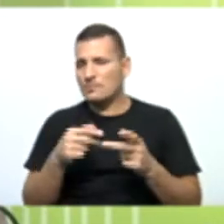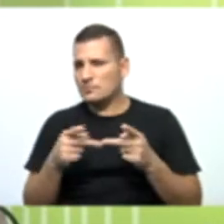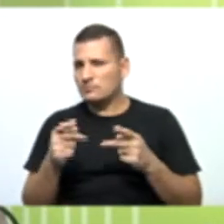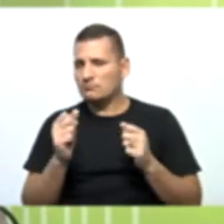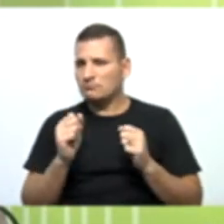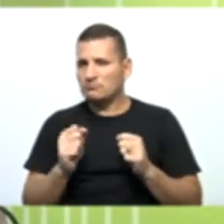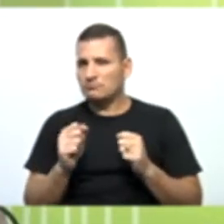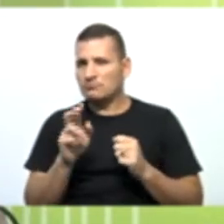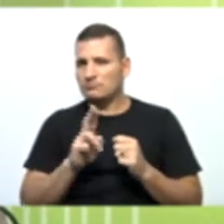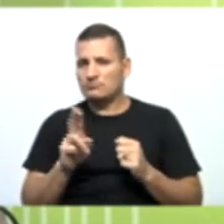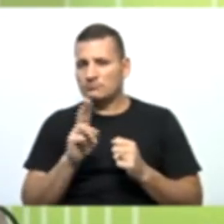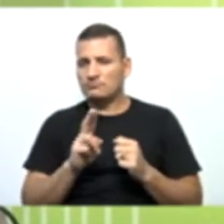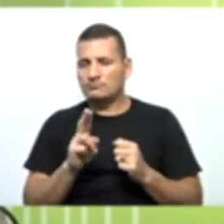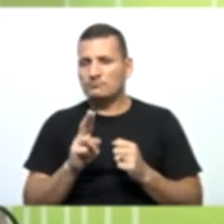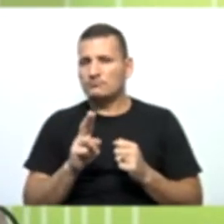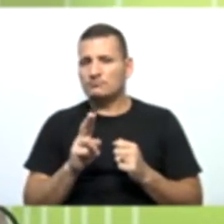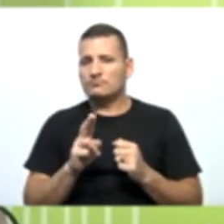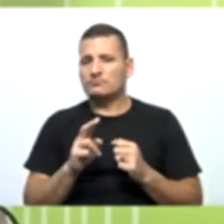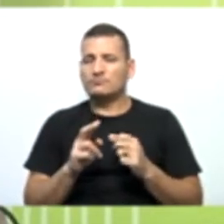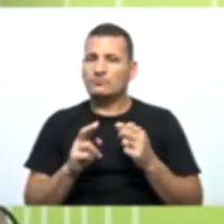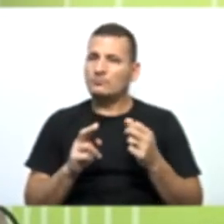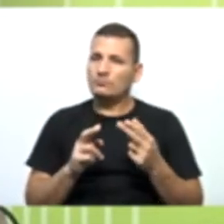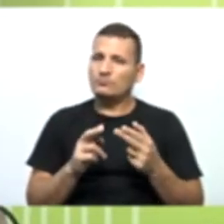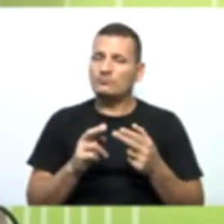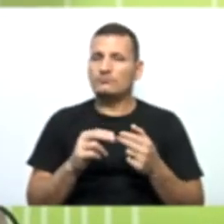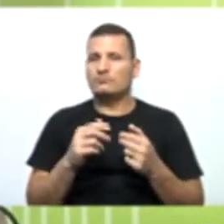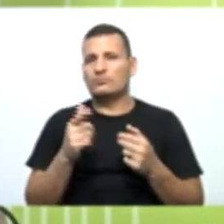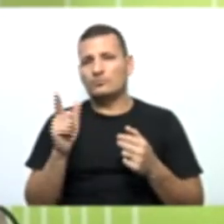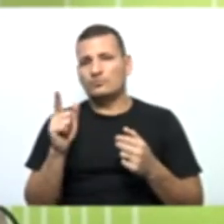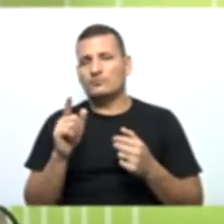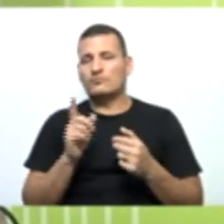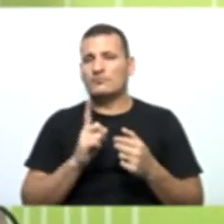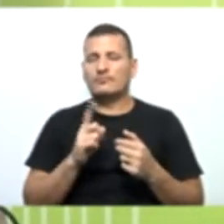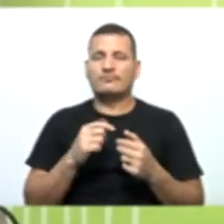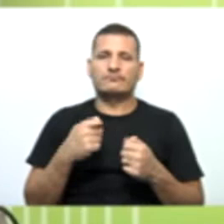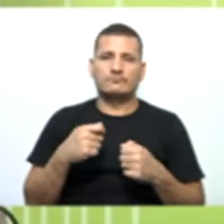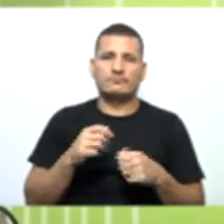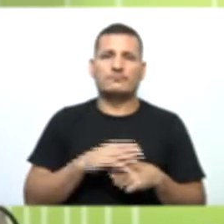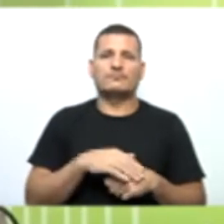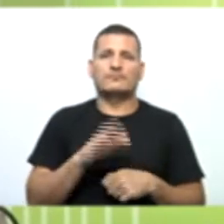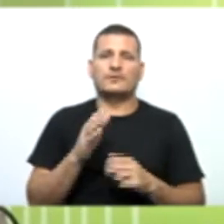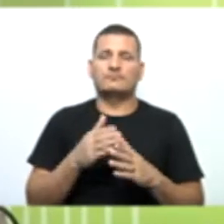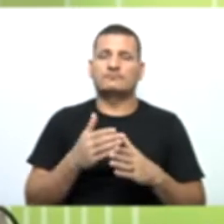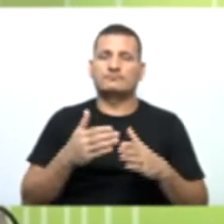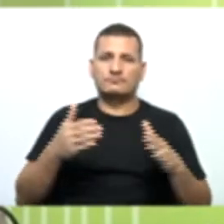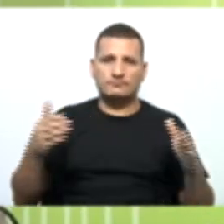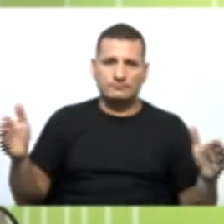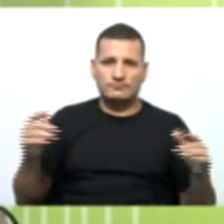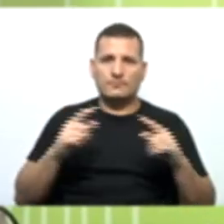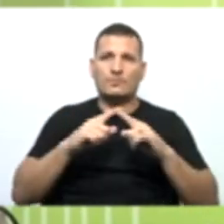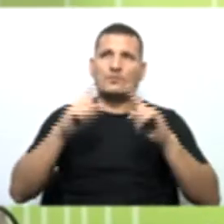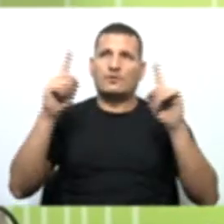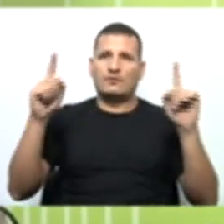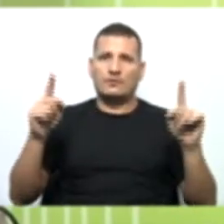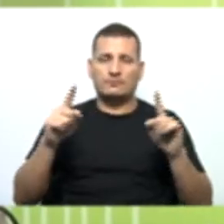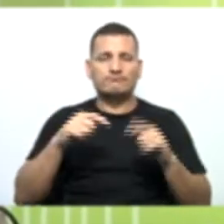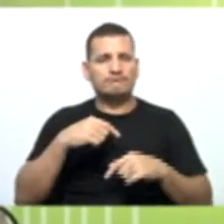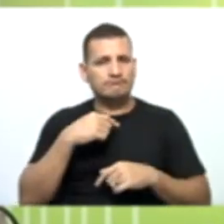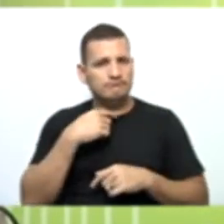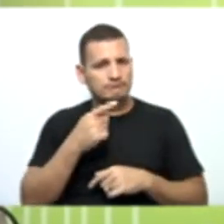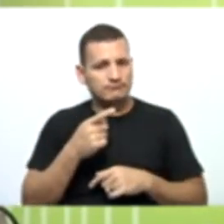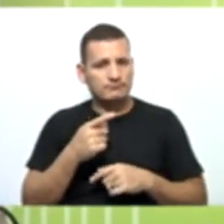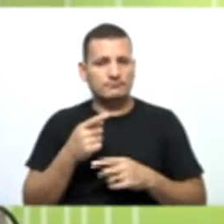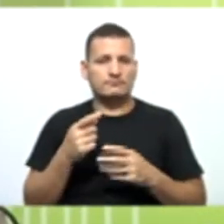você vai ter que fazer uma outra análise. Então, Luísa, eu vou precisar de mais espaço, um quadro provavelmente não vai atender, então eu vou ter